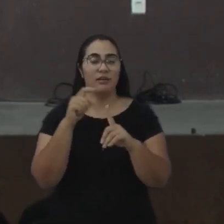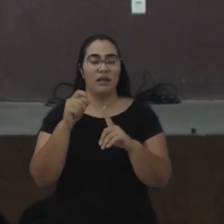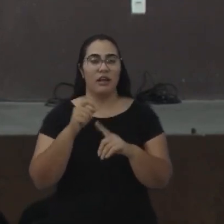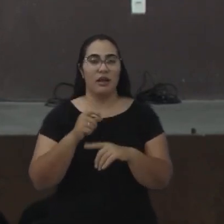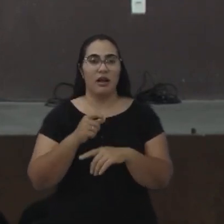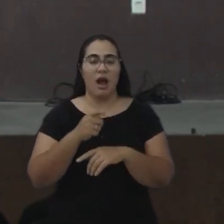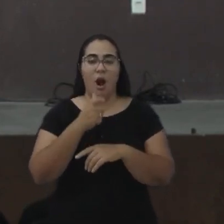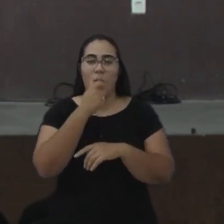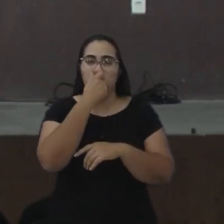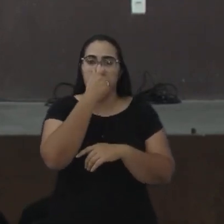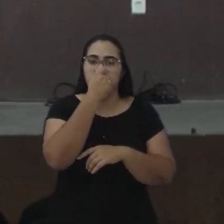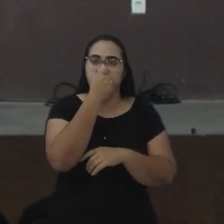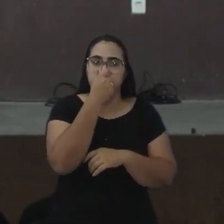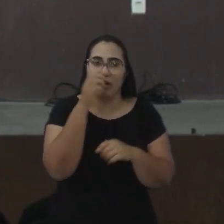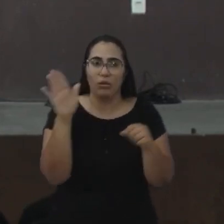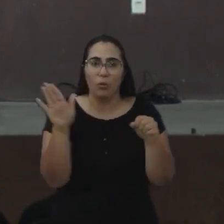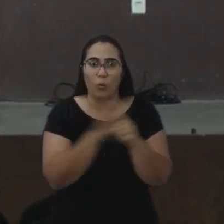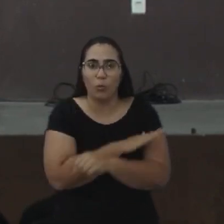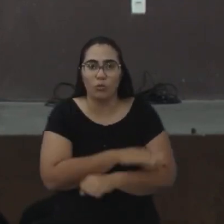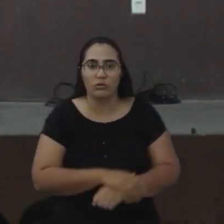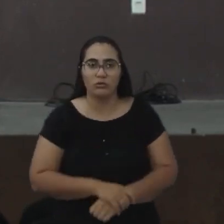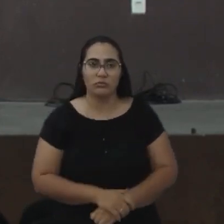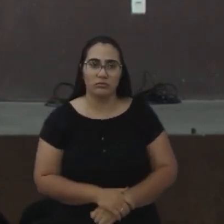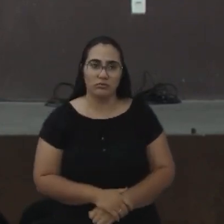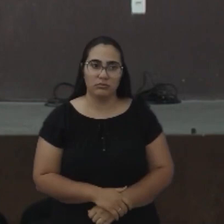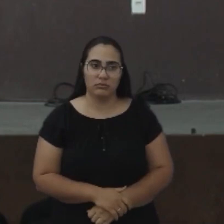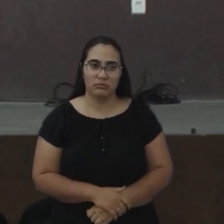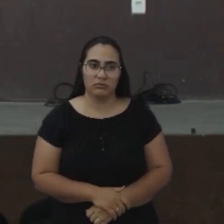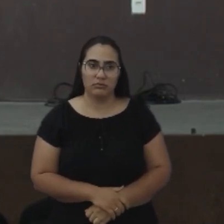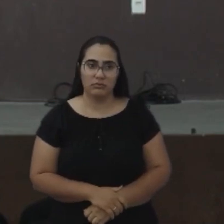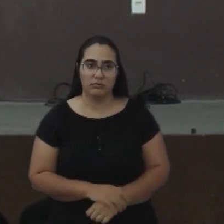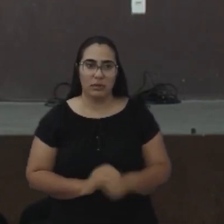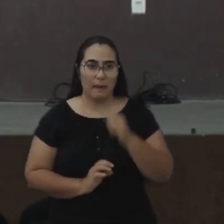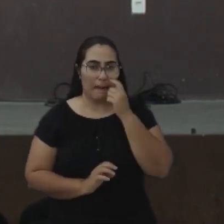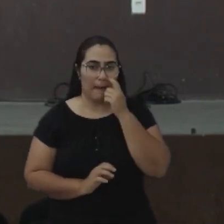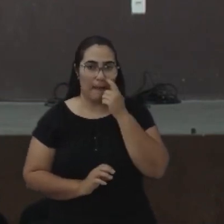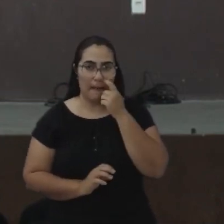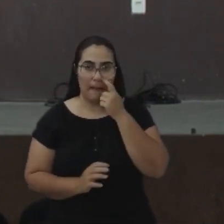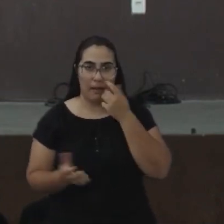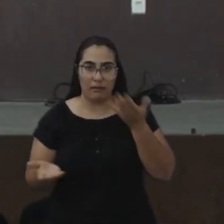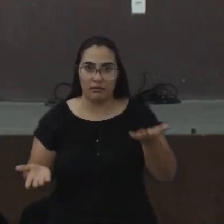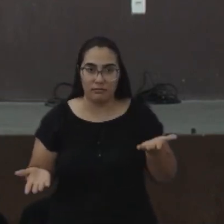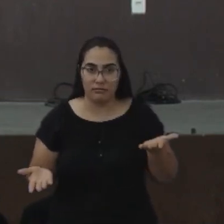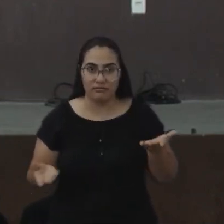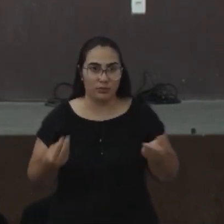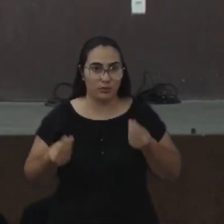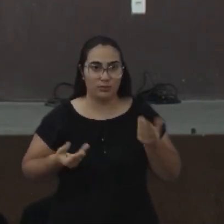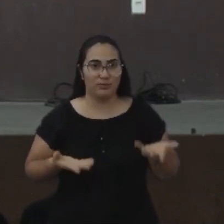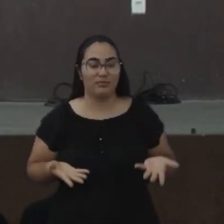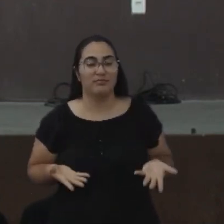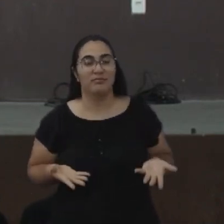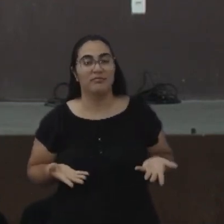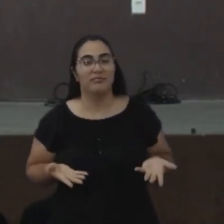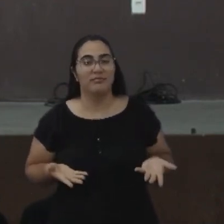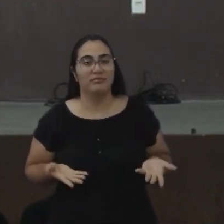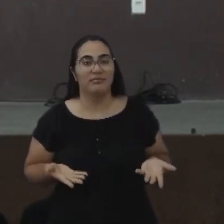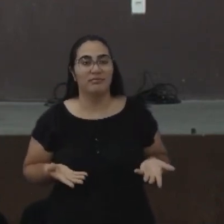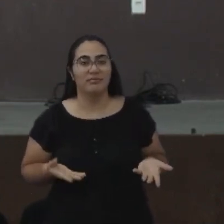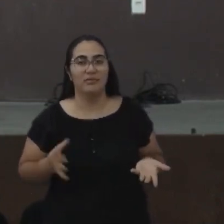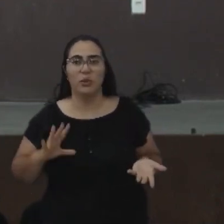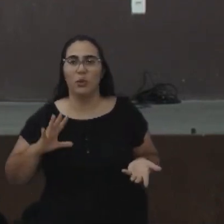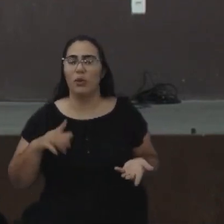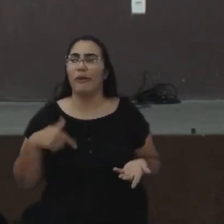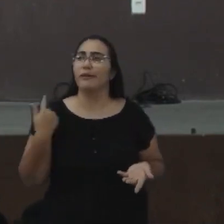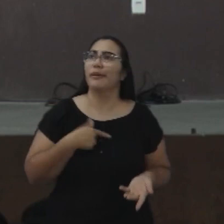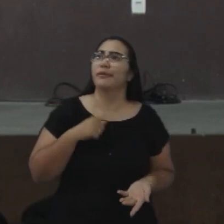lotar. Vai lotar, gente. Vai lotar. Então, no lugar da gente